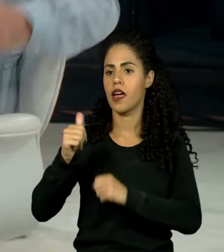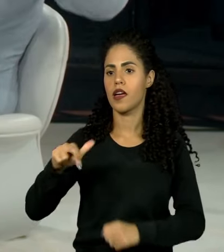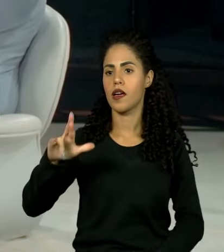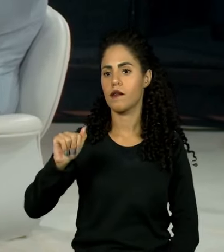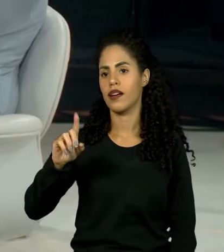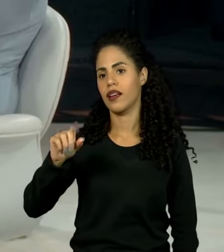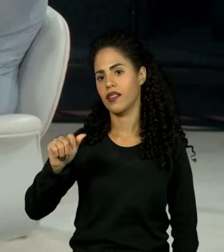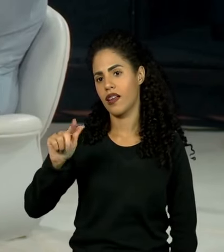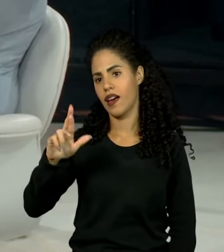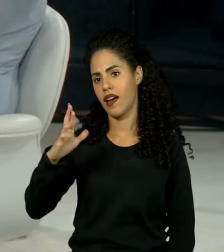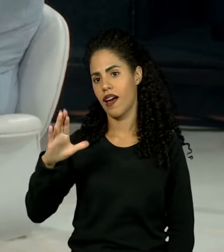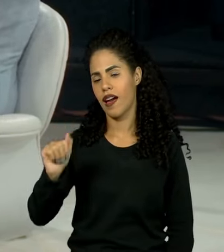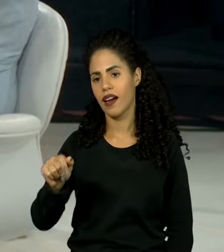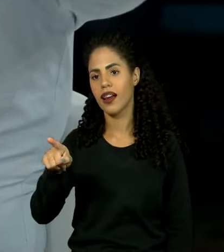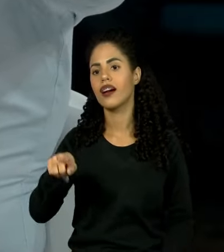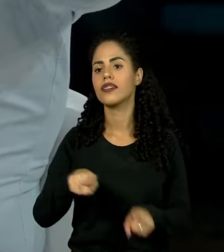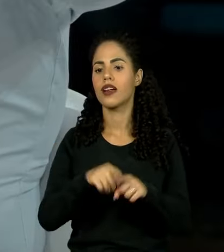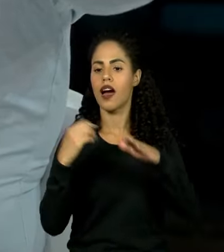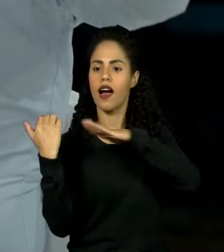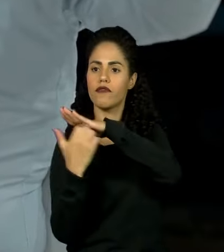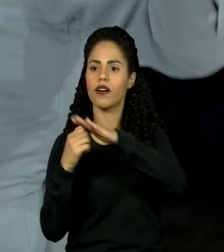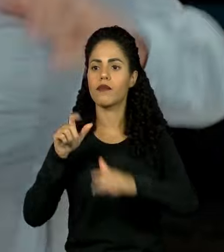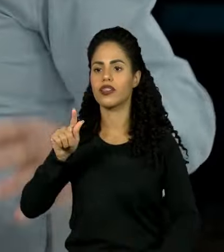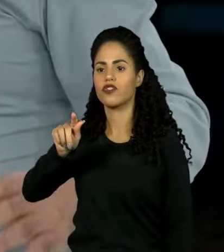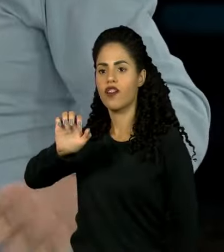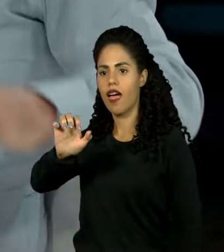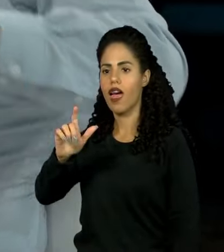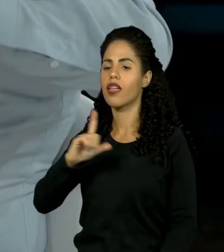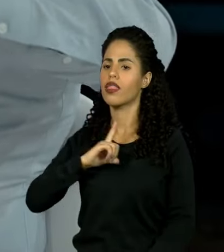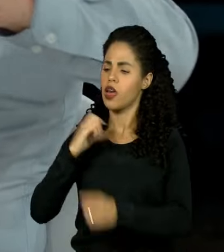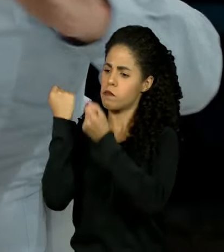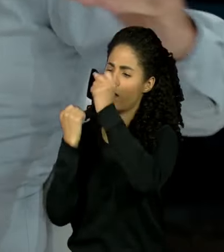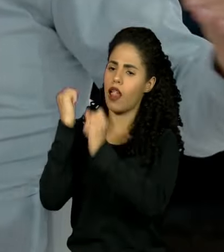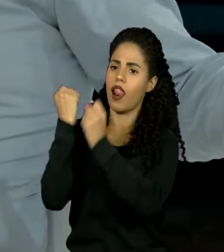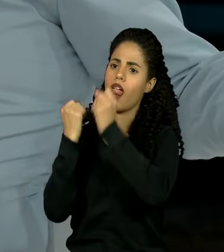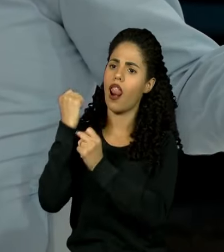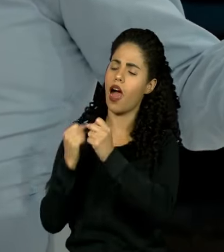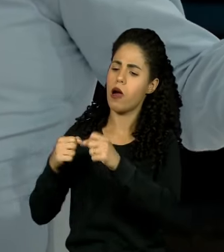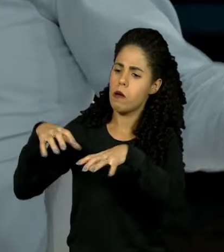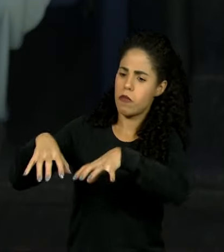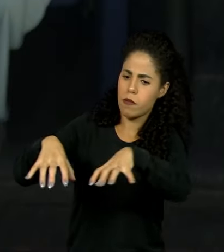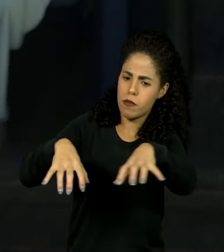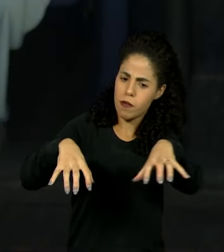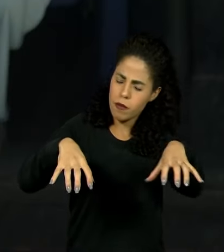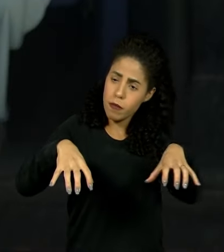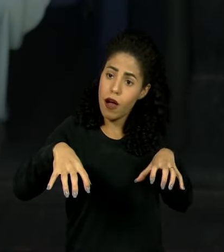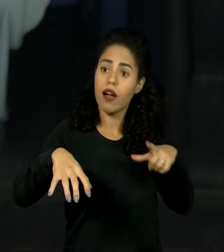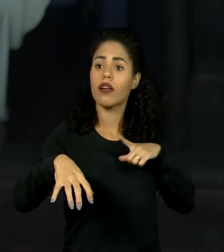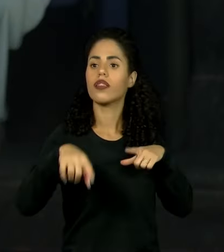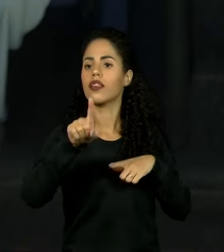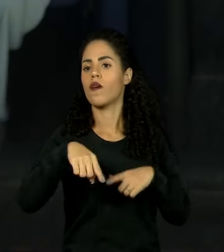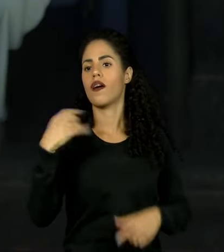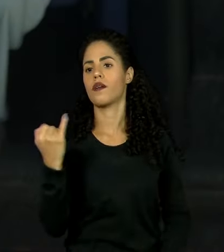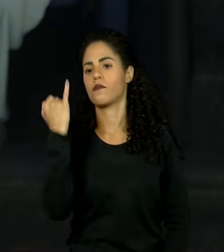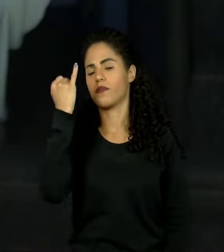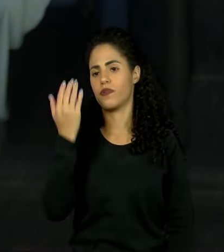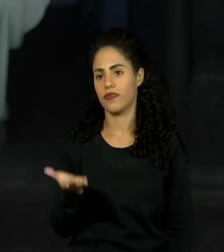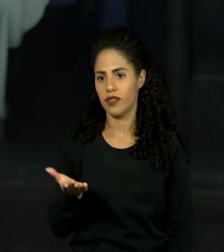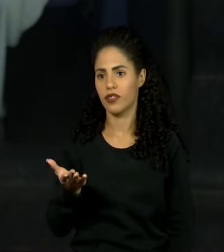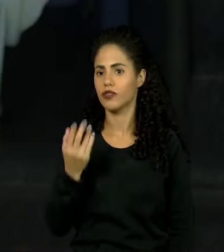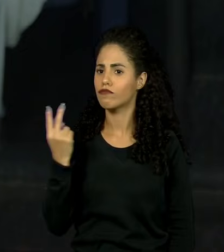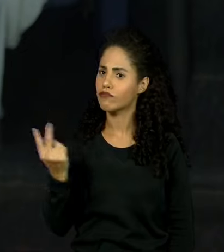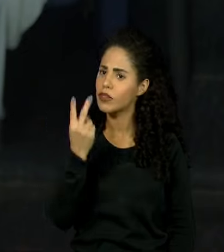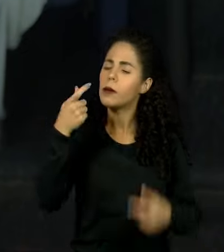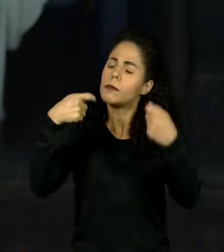havia citado você tinha a fábrica da GE você tinha um hábito Industrial Você Tem Todas aquelas relações Então isso é muito importante que nós